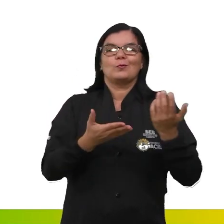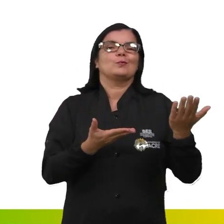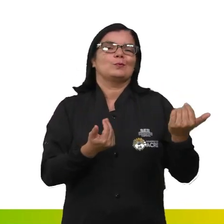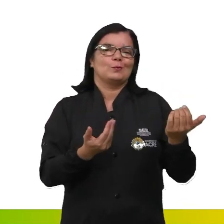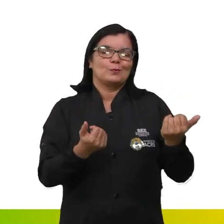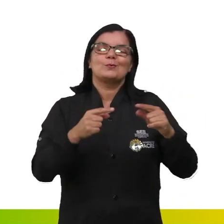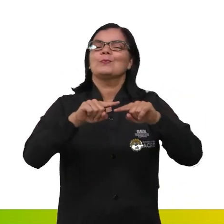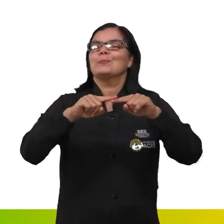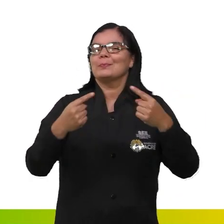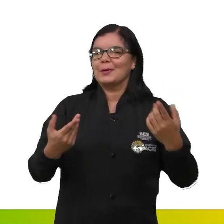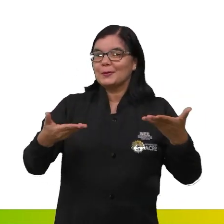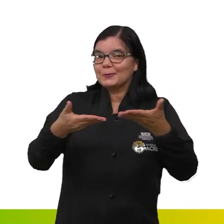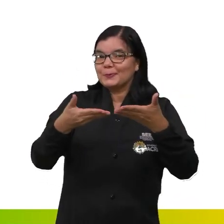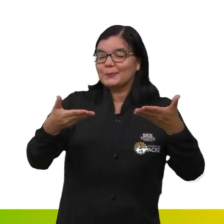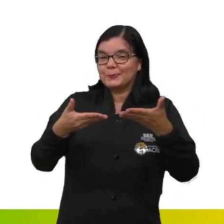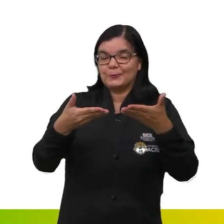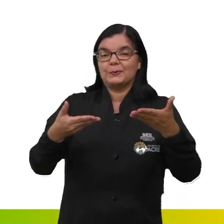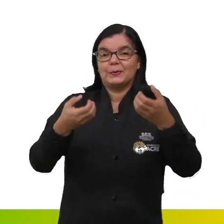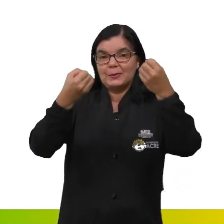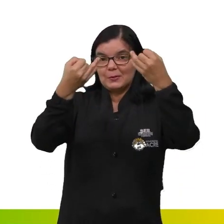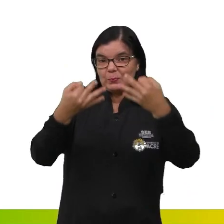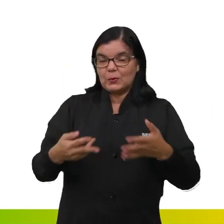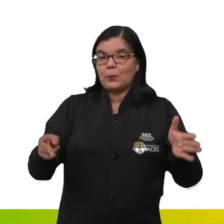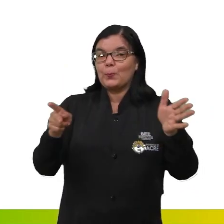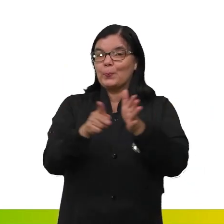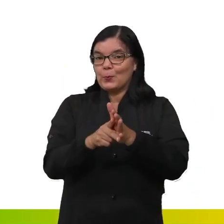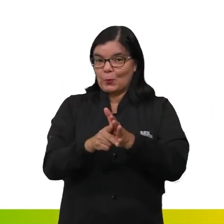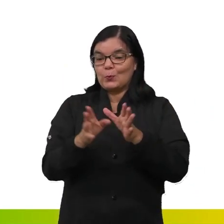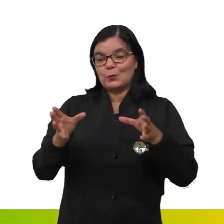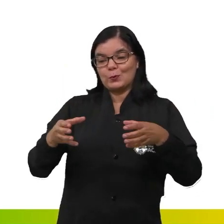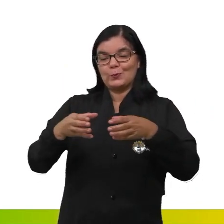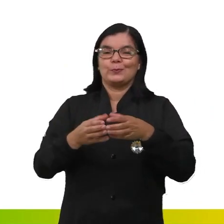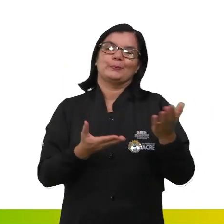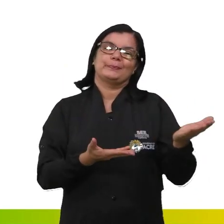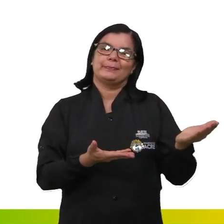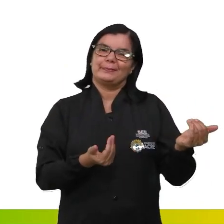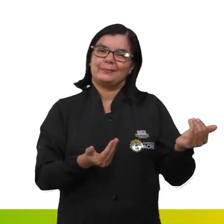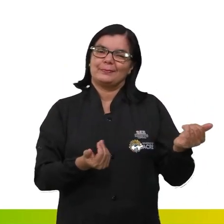jovens, mas hoje nós estamos falando especificamente do jovem.